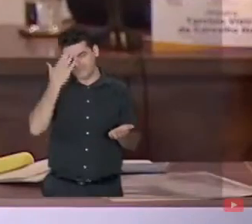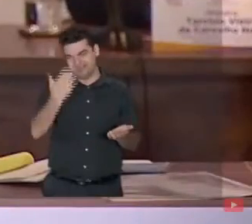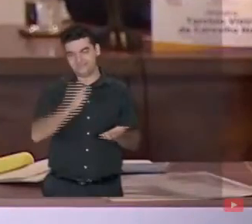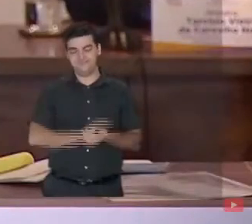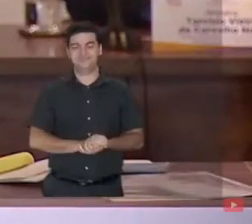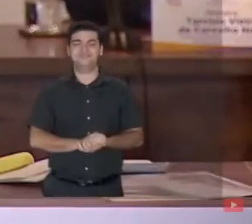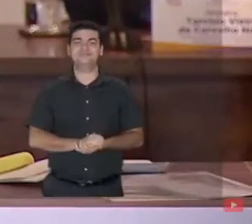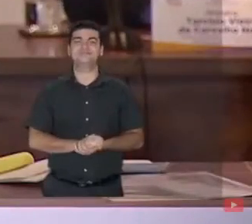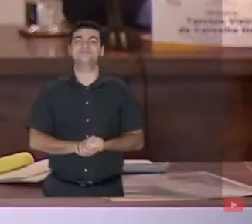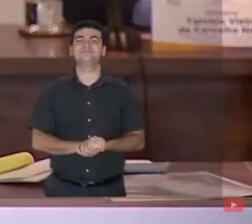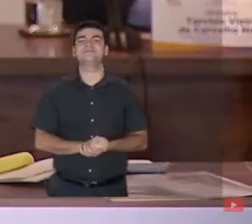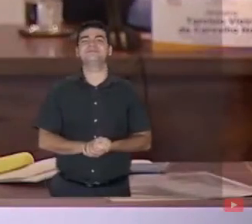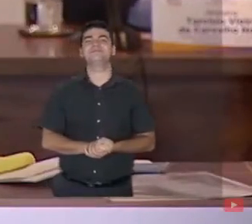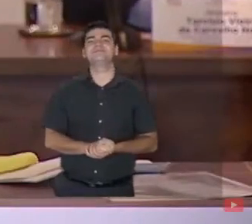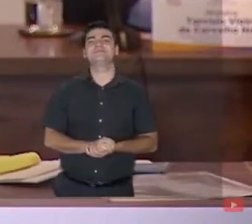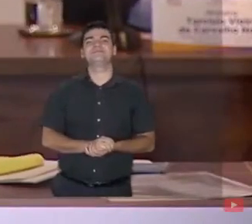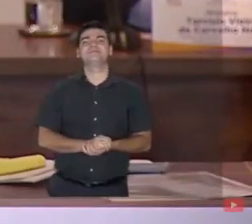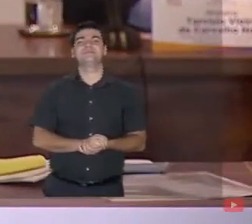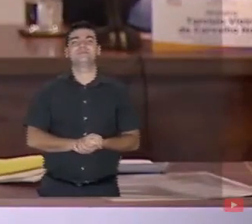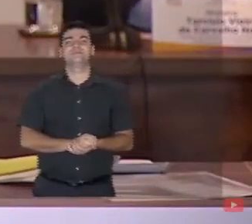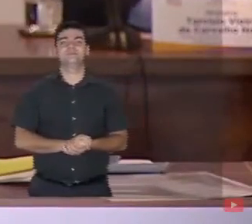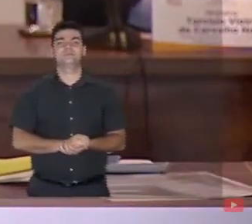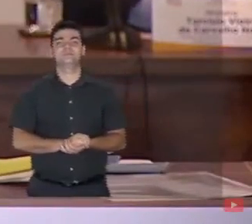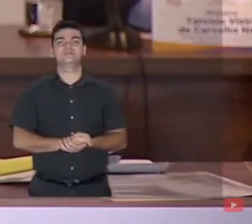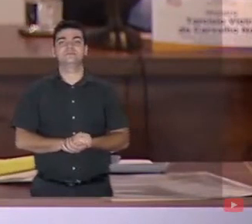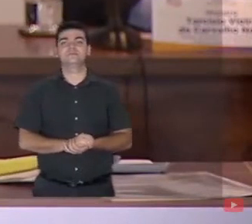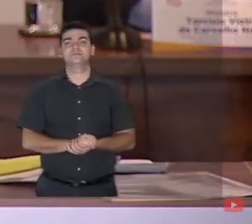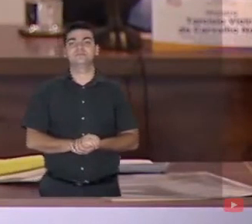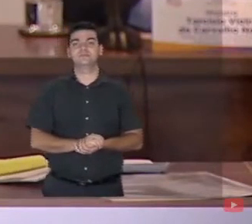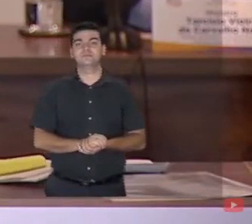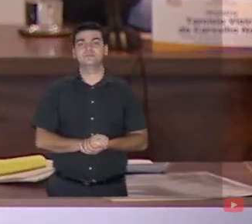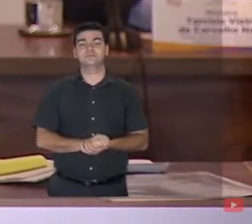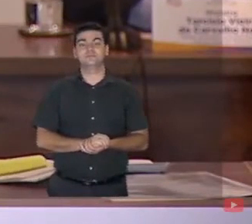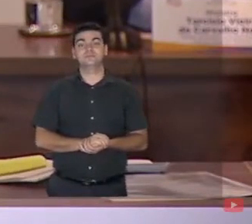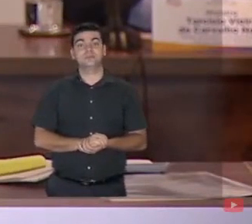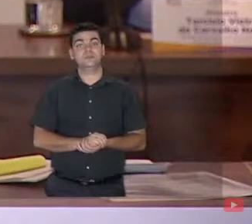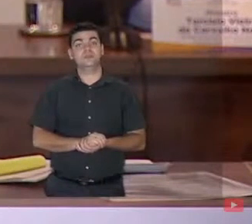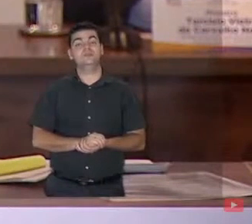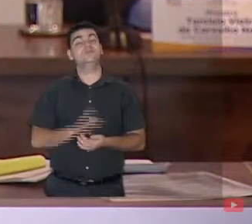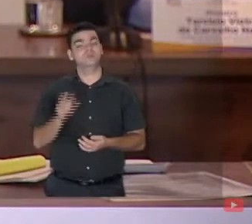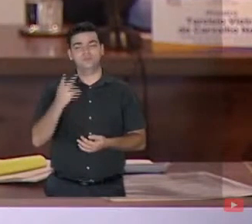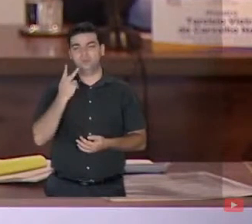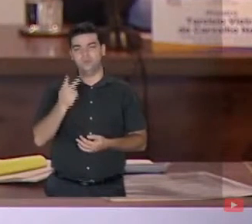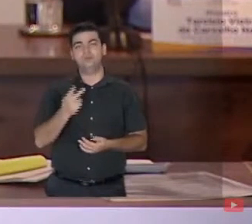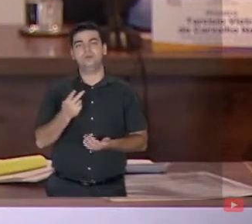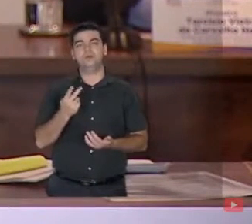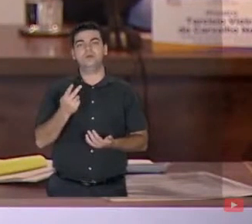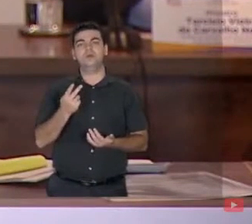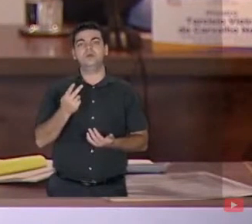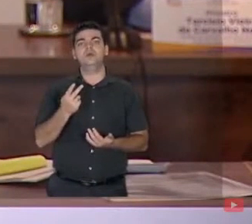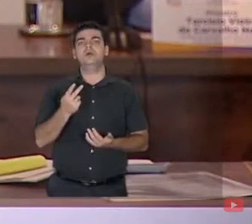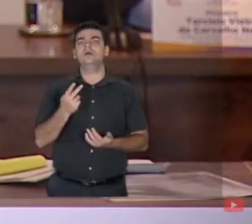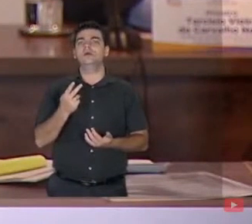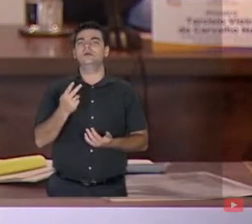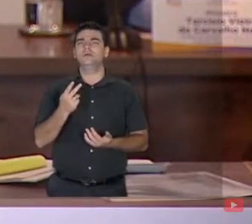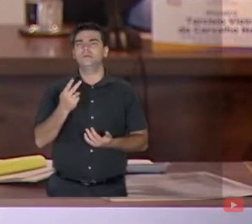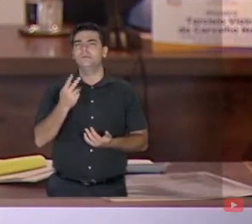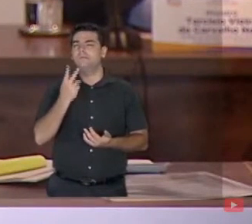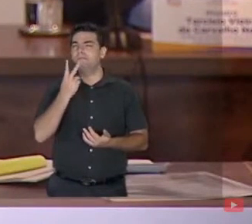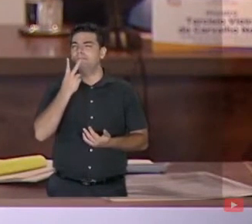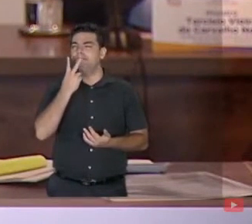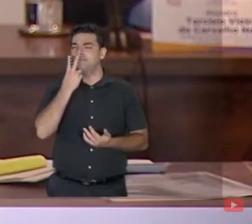Obrigada. Veja, obrigado, Carolina. Você, na verdade, suscita problemas bastante